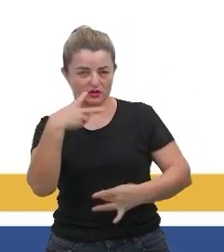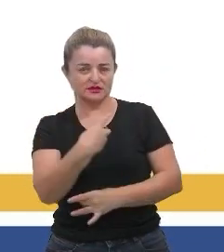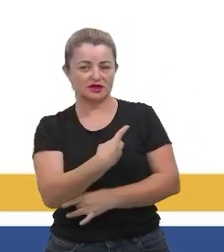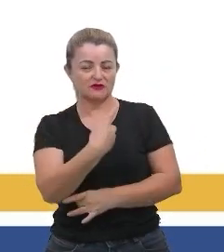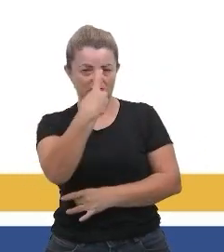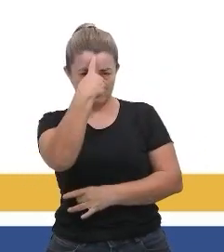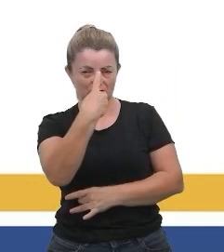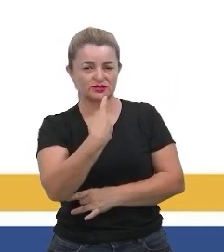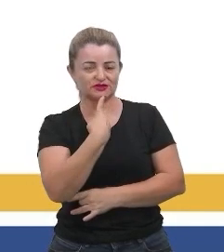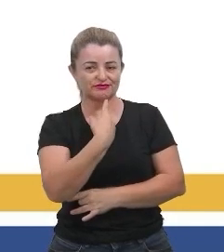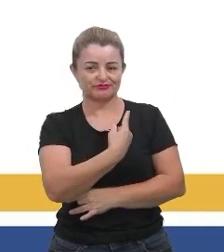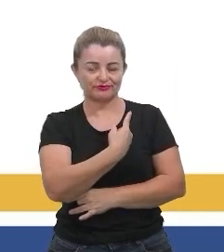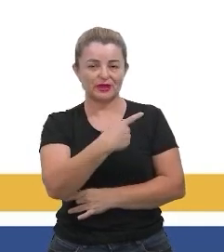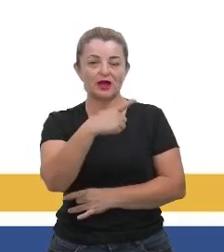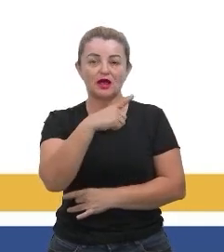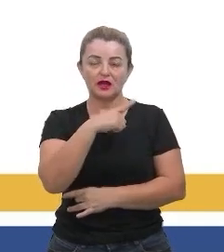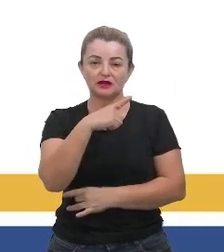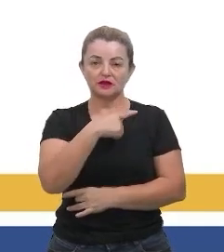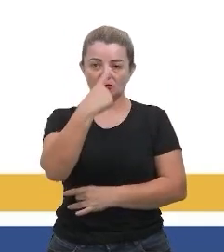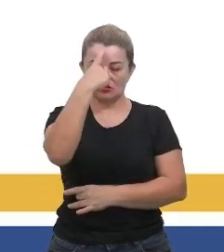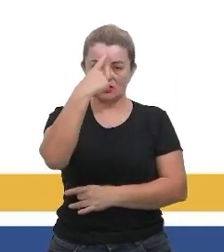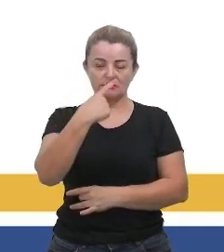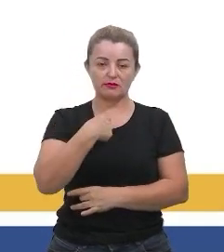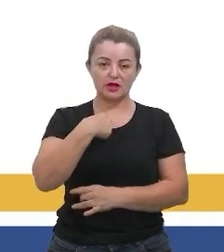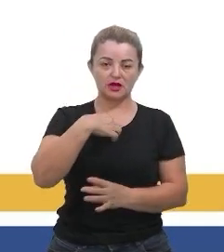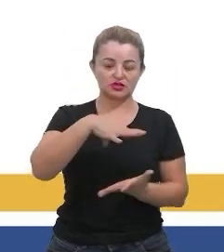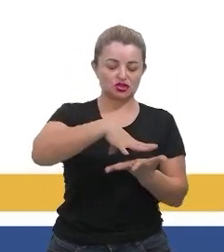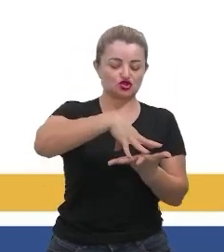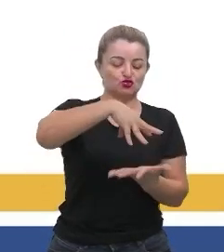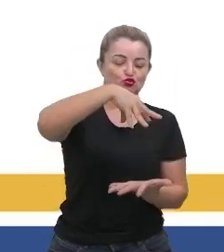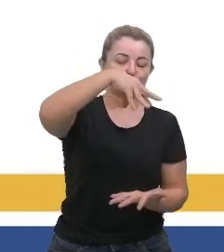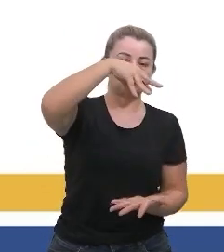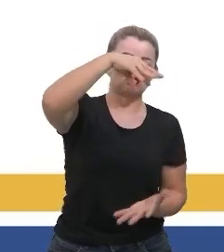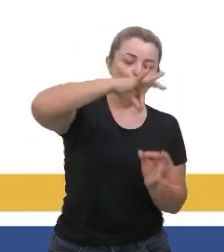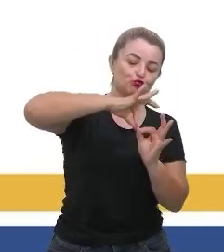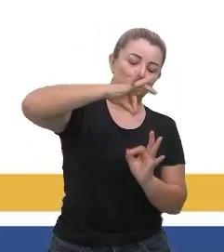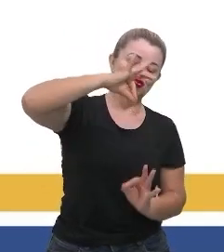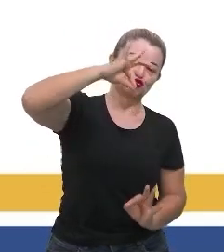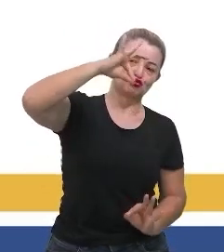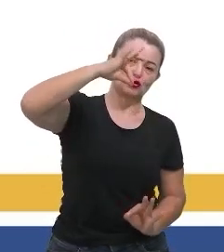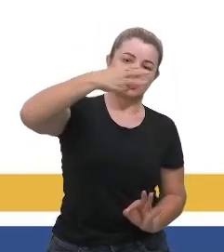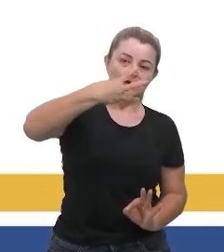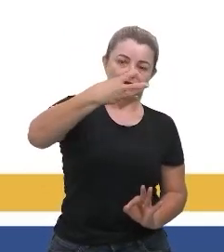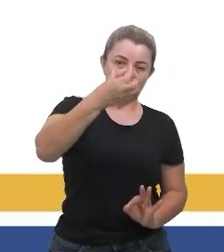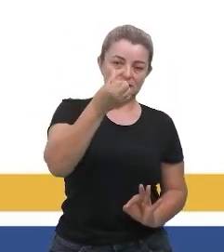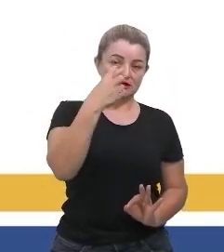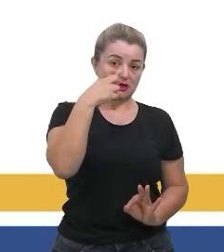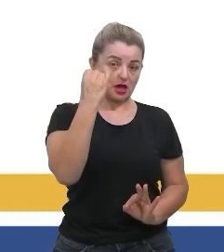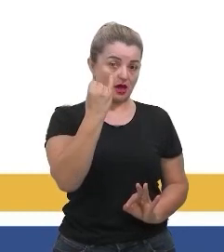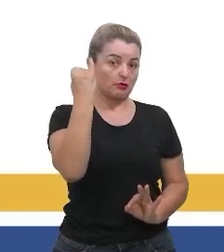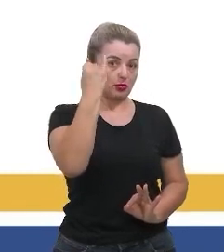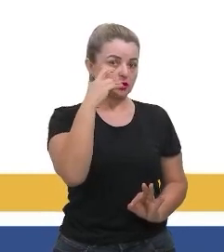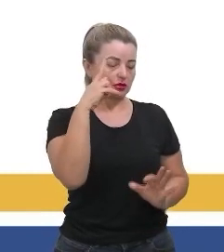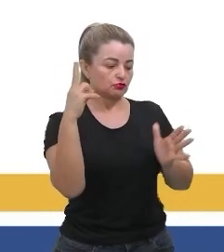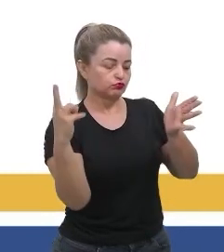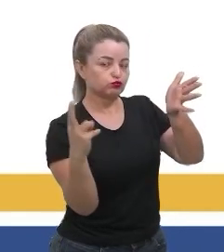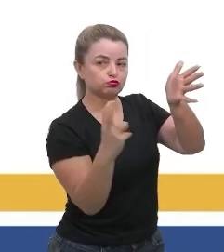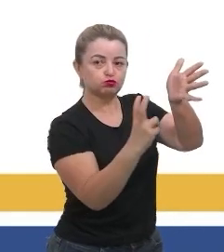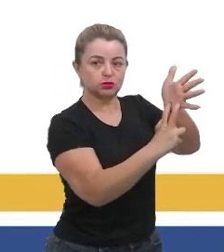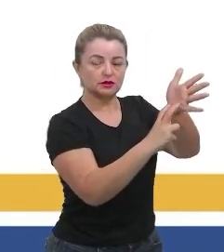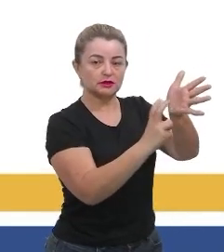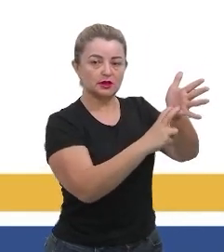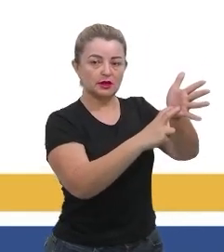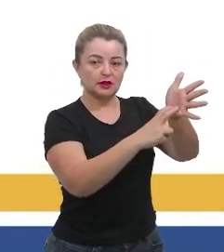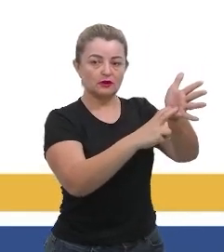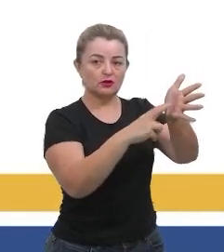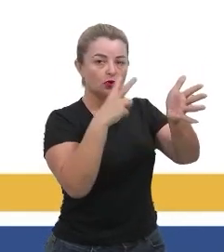resolução. A gente tem uma imagem aqui, ó, de altura 36. Muito importante você ficar atento a essa altura.